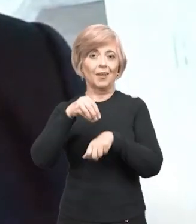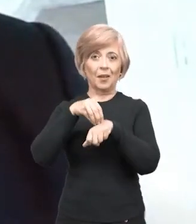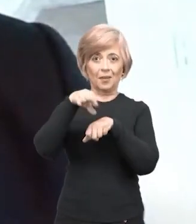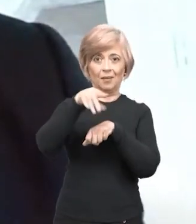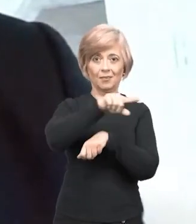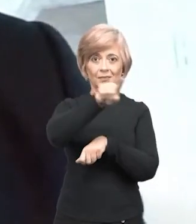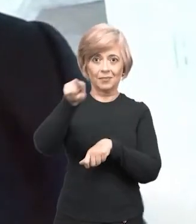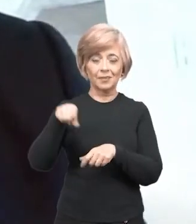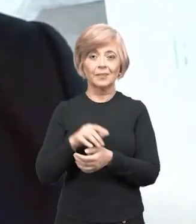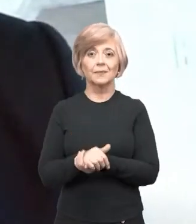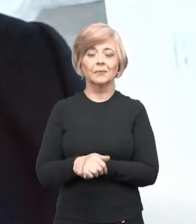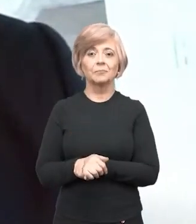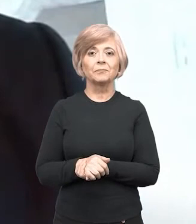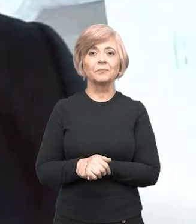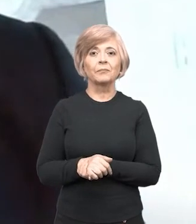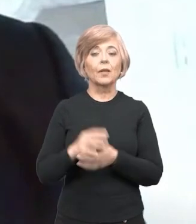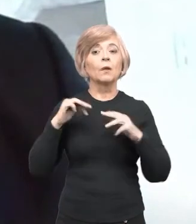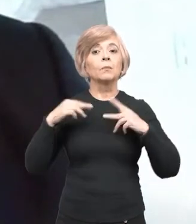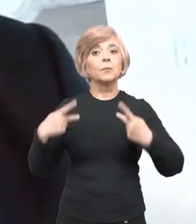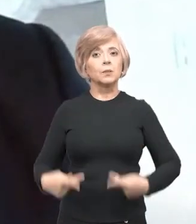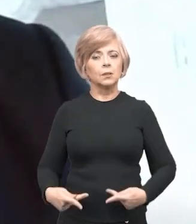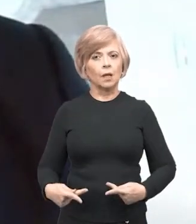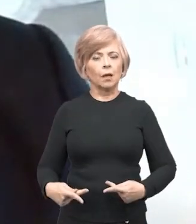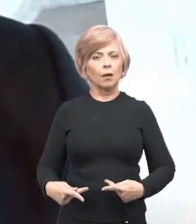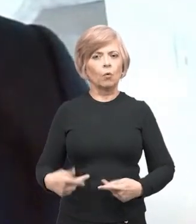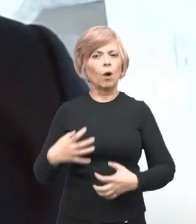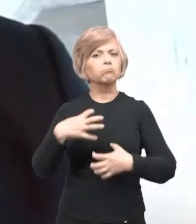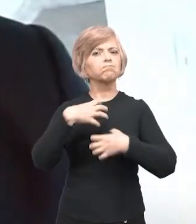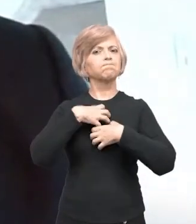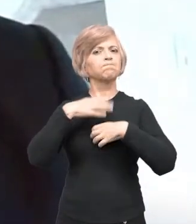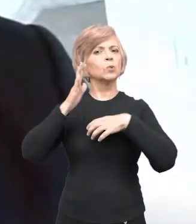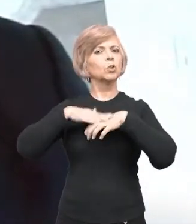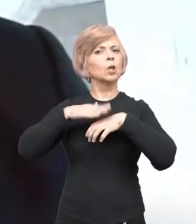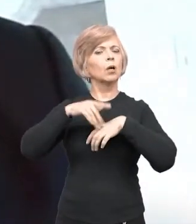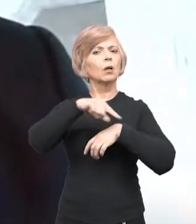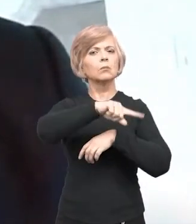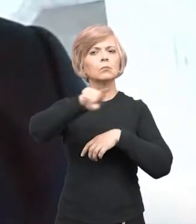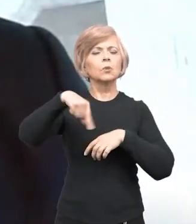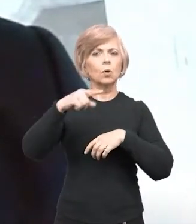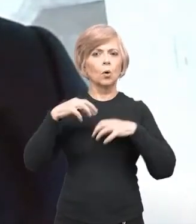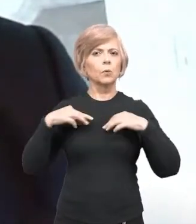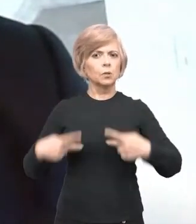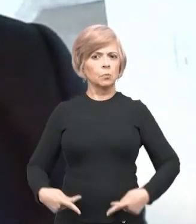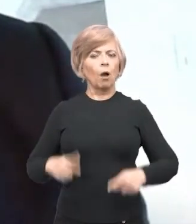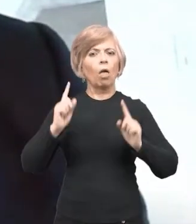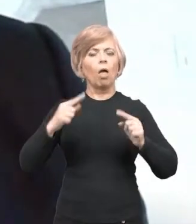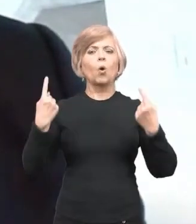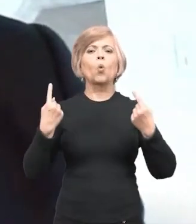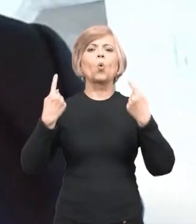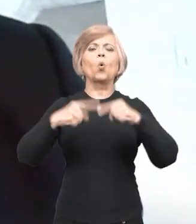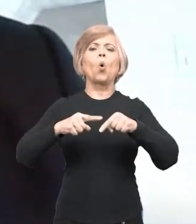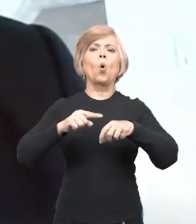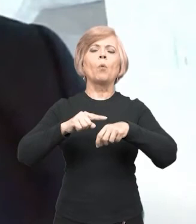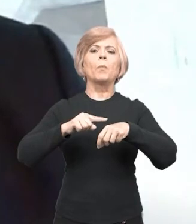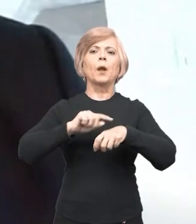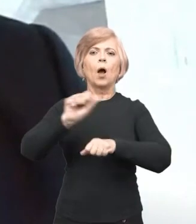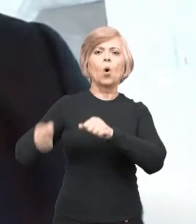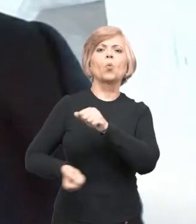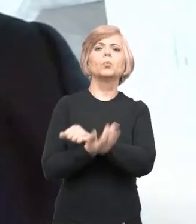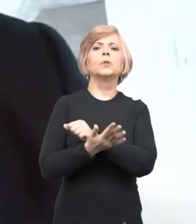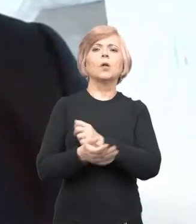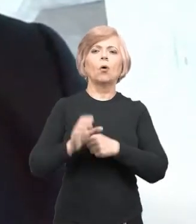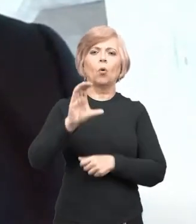que o Ministério Público, né, uma das vocações do Ministério Público é o combate à corrupção, né, a corrupção